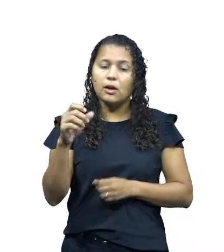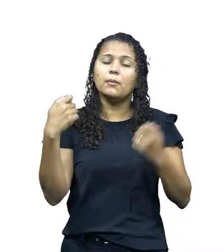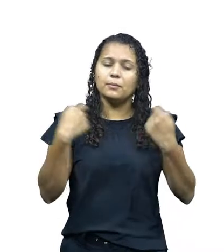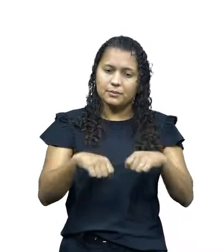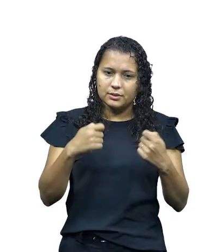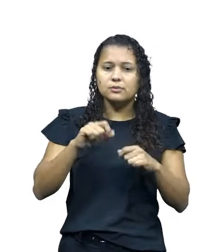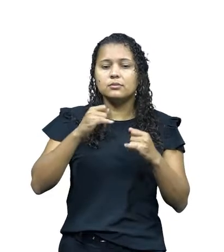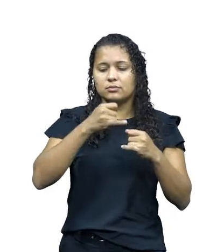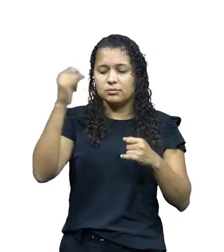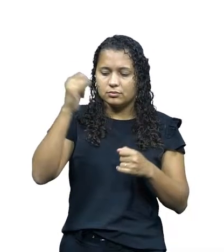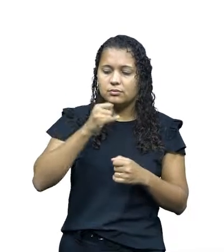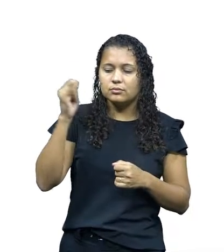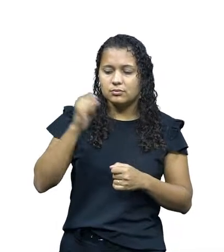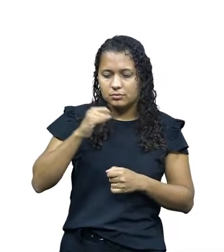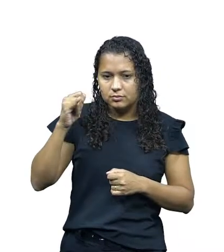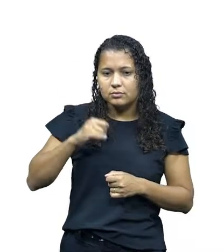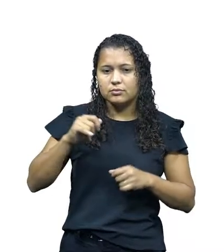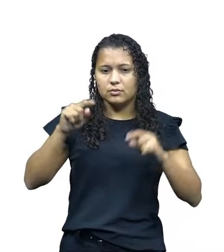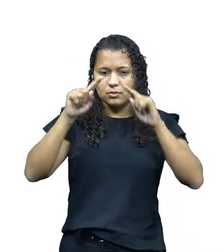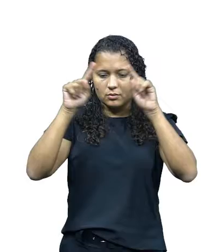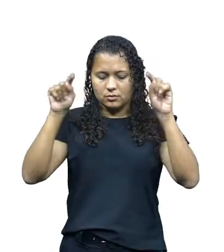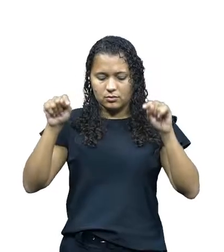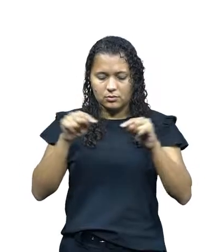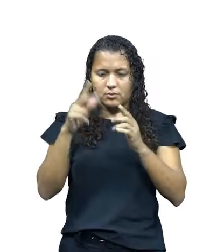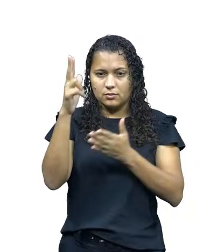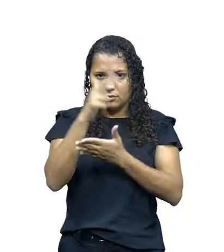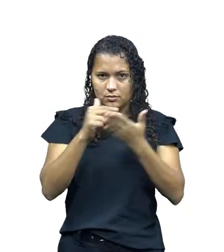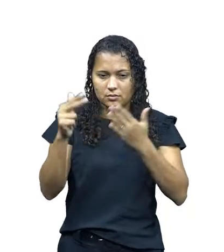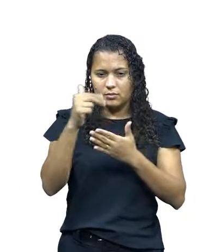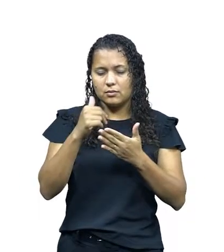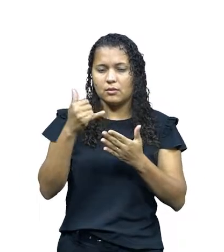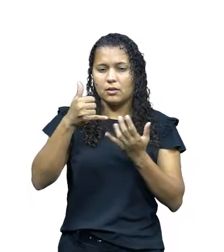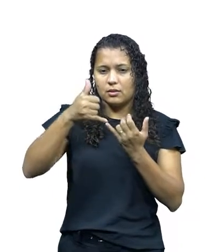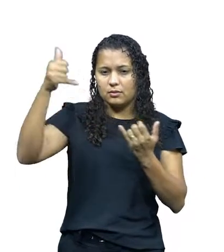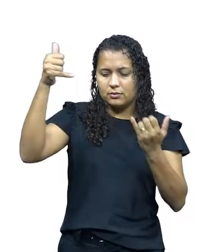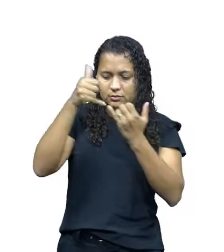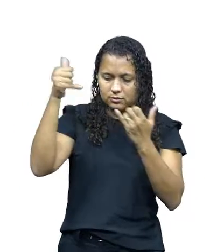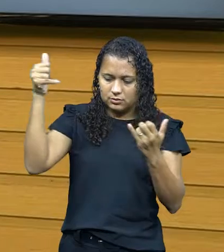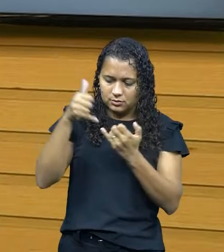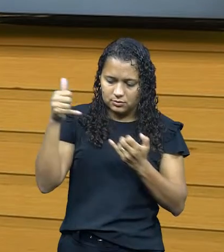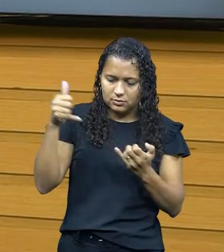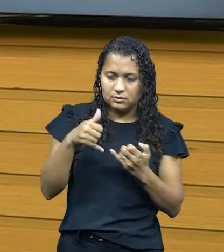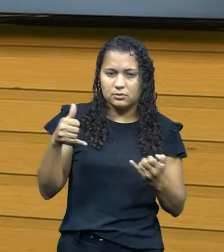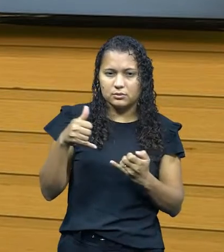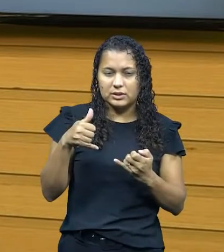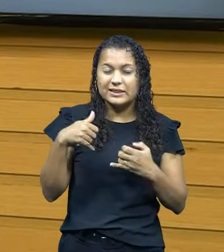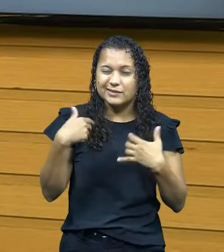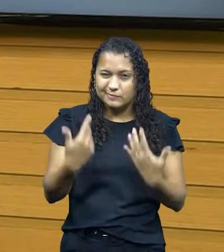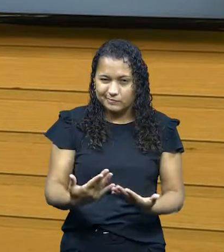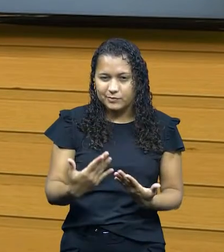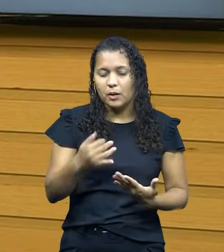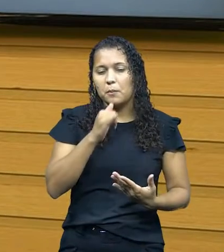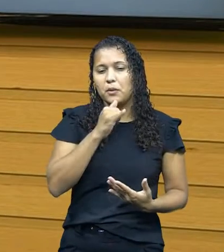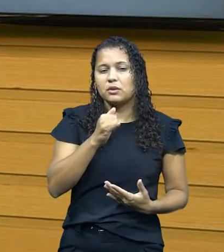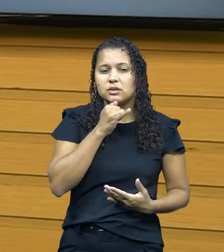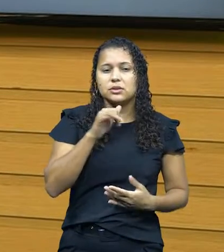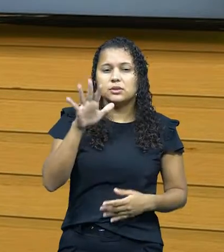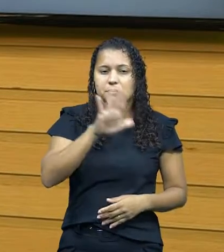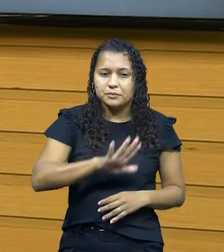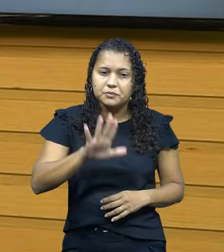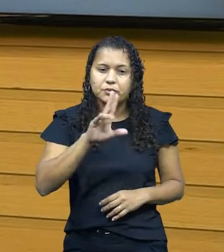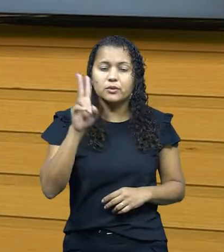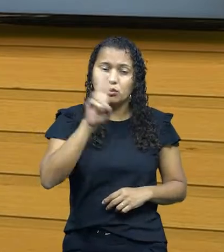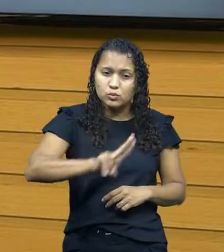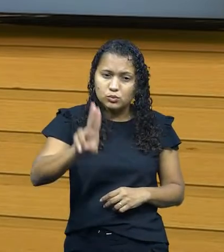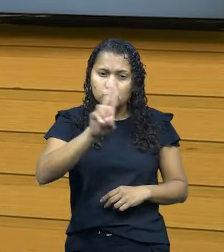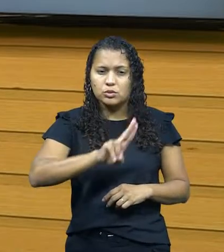ser achurada e as demais linhas serão mostradas em exceção das invisíveis. Então, a superfície que nós deixamos, a superfície